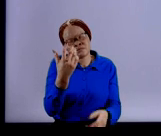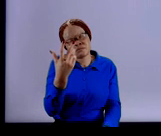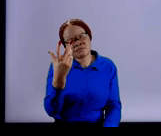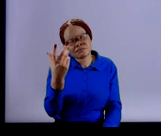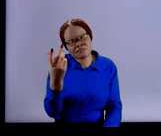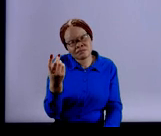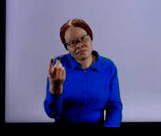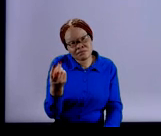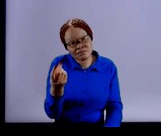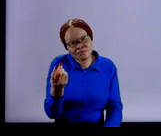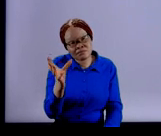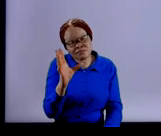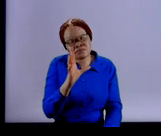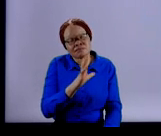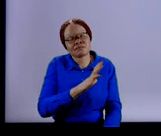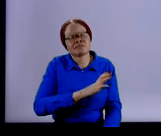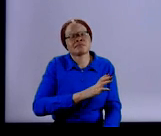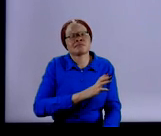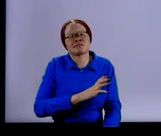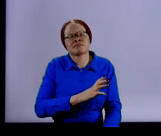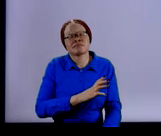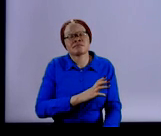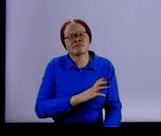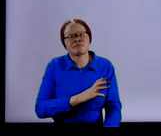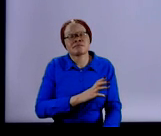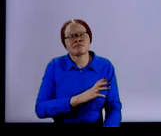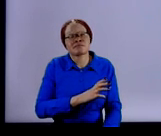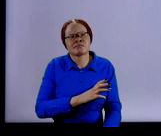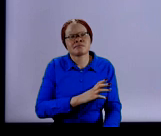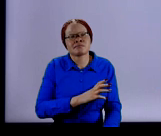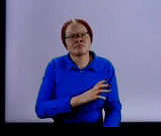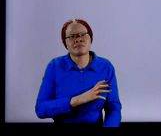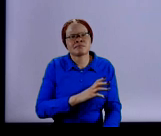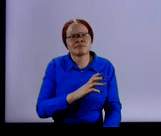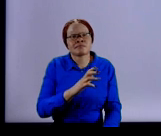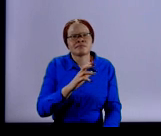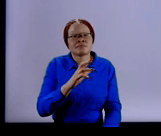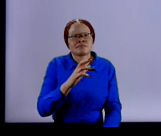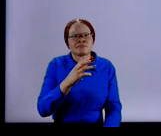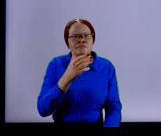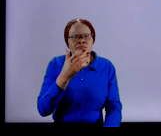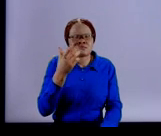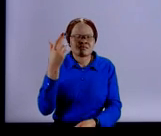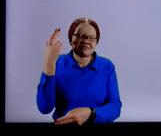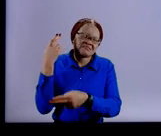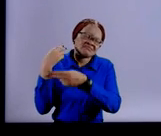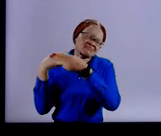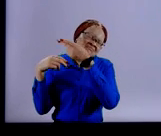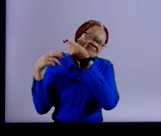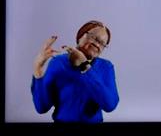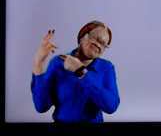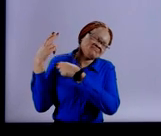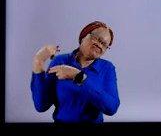outros e os artigos indefinidos nós temos e é era